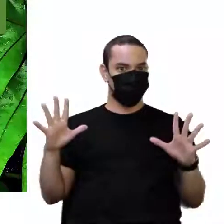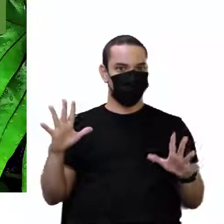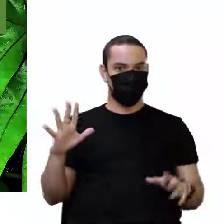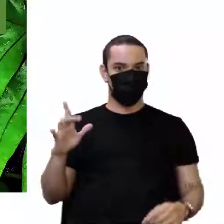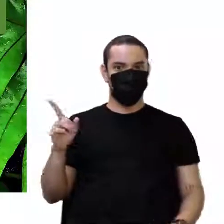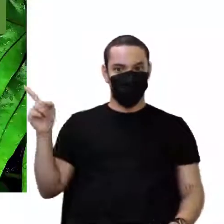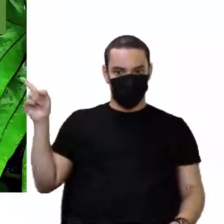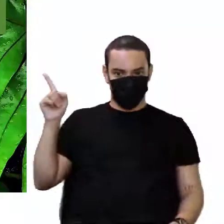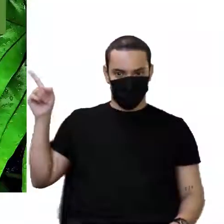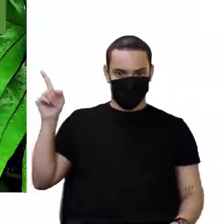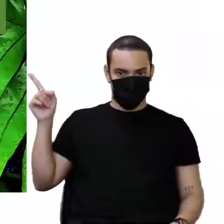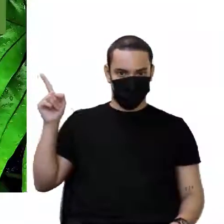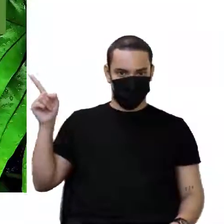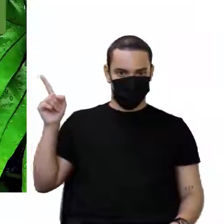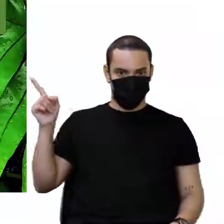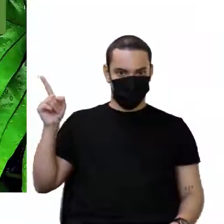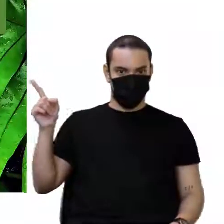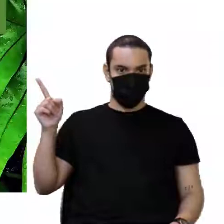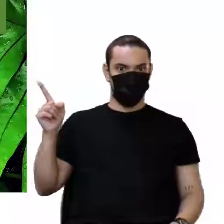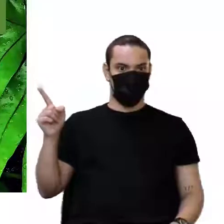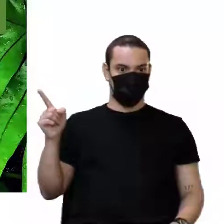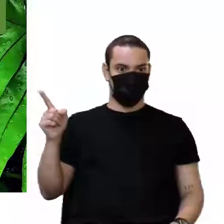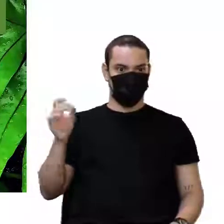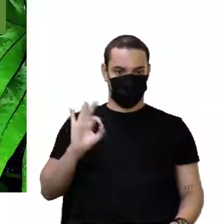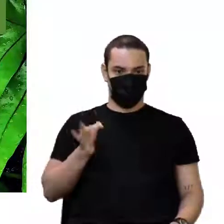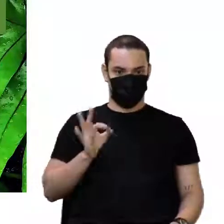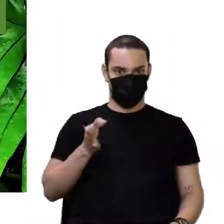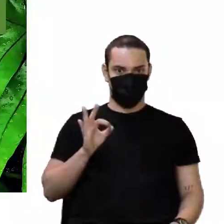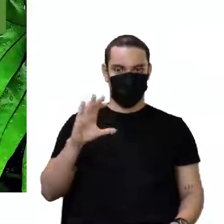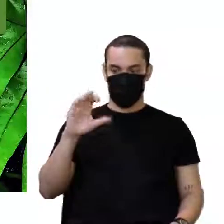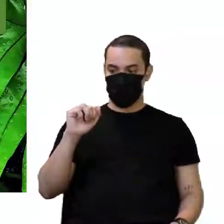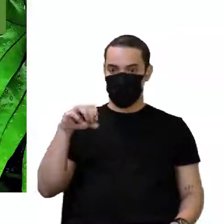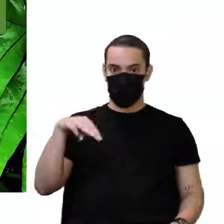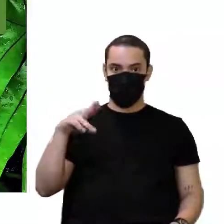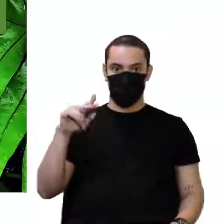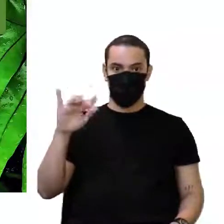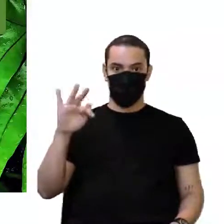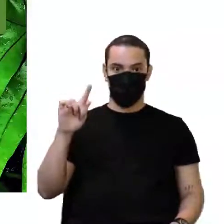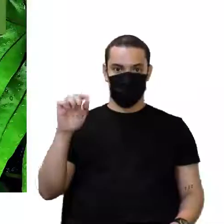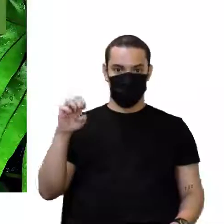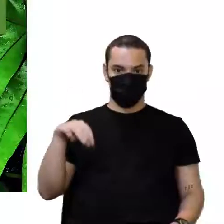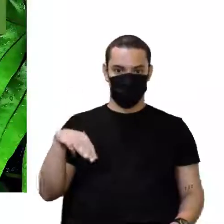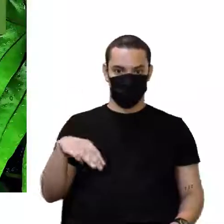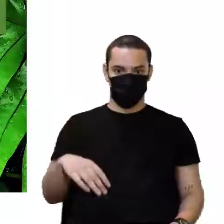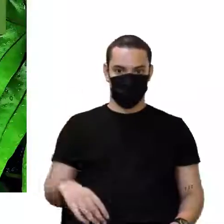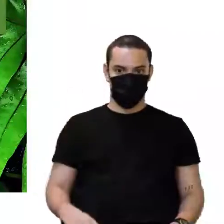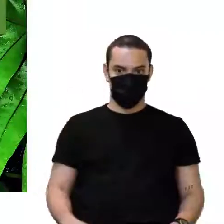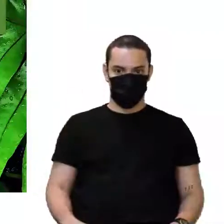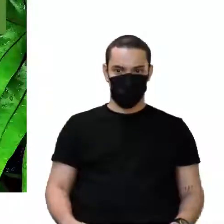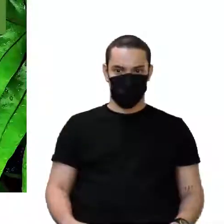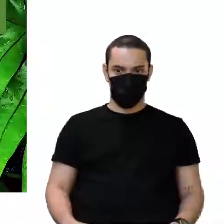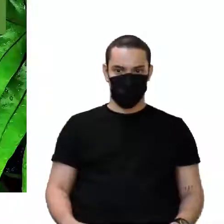Aqui, ó, tá escrito camuflagem, tá? Deixa eu ficar bem aqui.